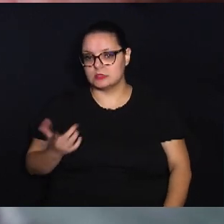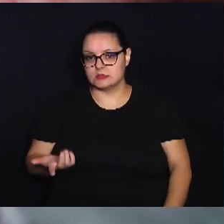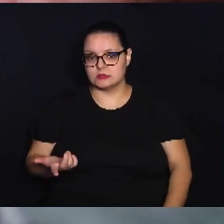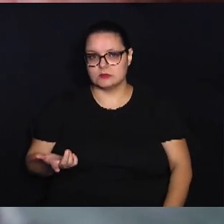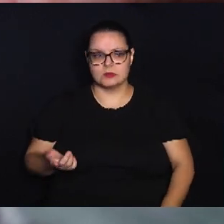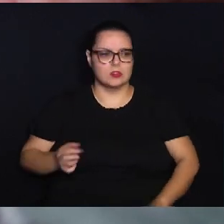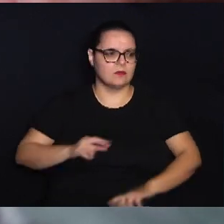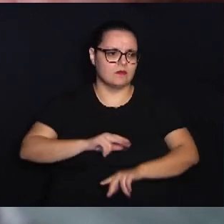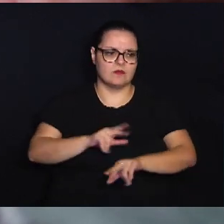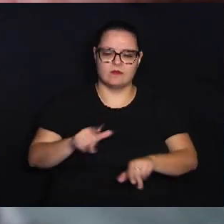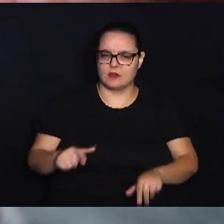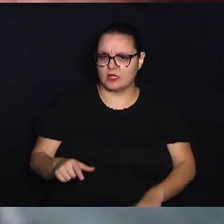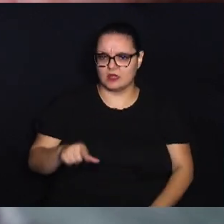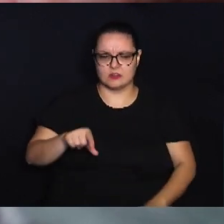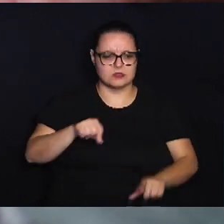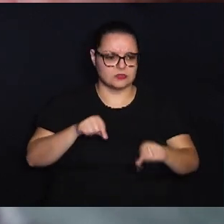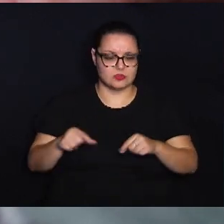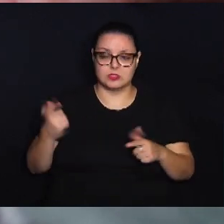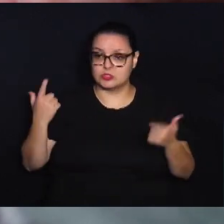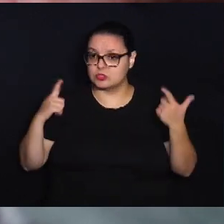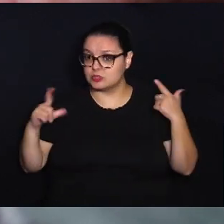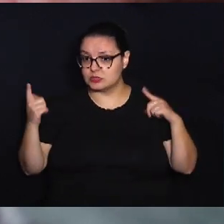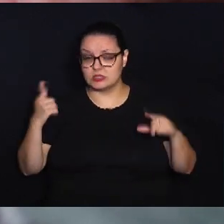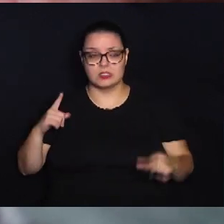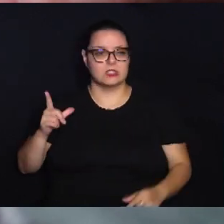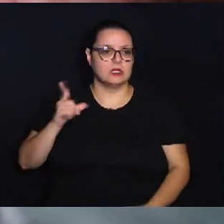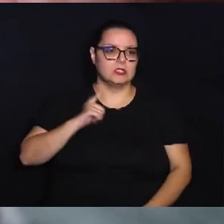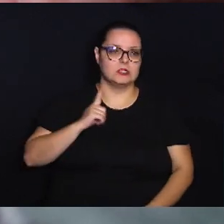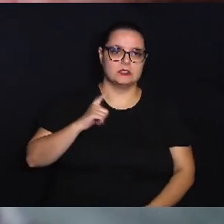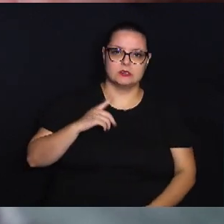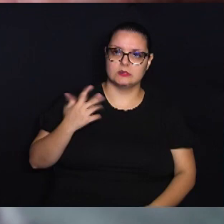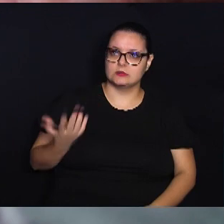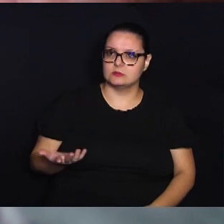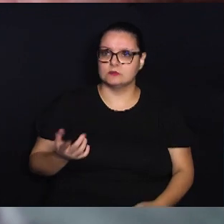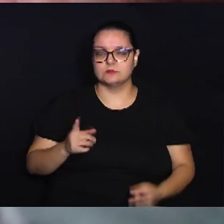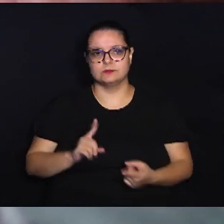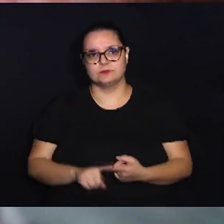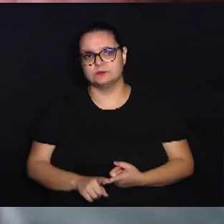tem excelentes opções de lazer. Então nós temos aqui